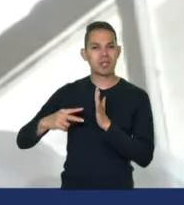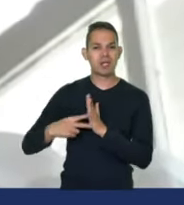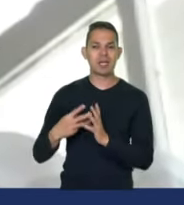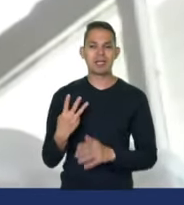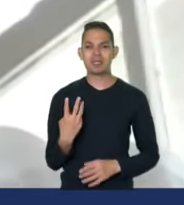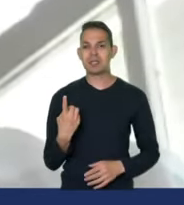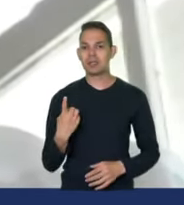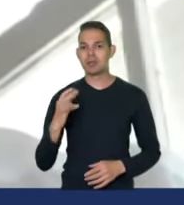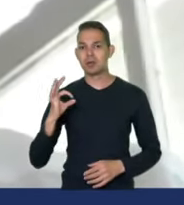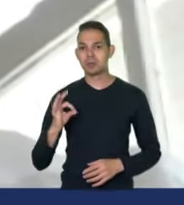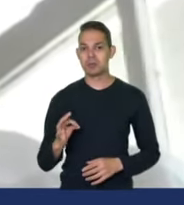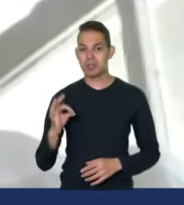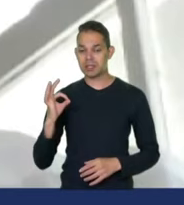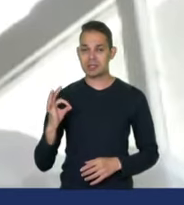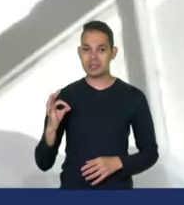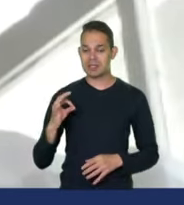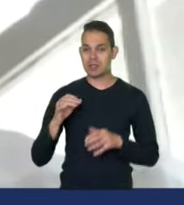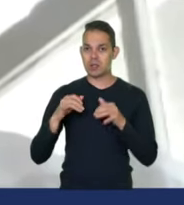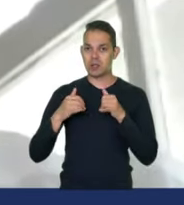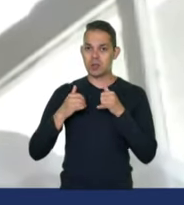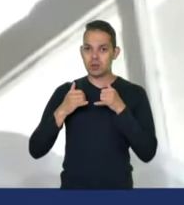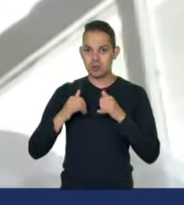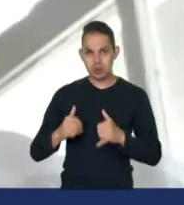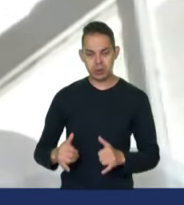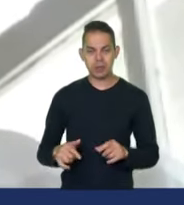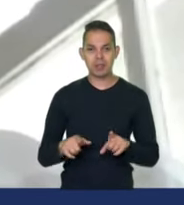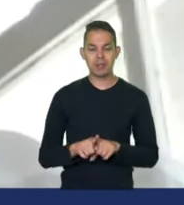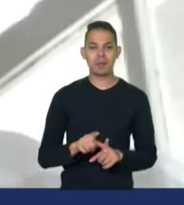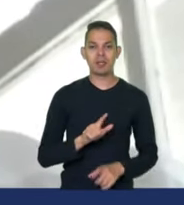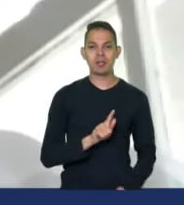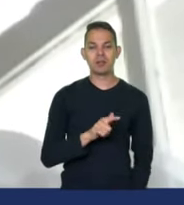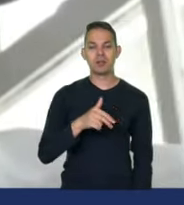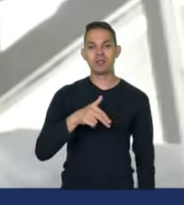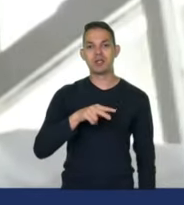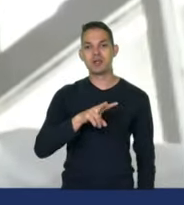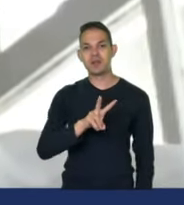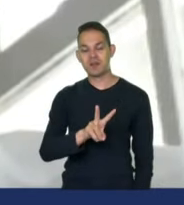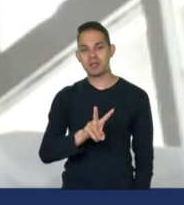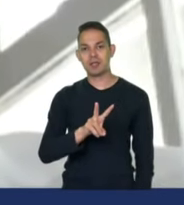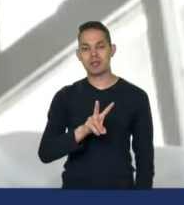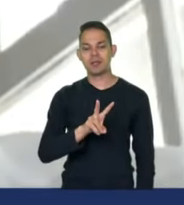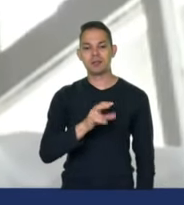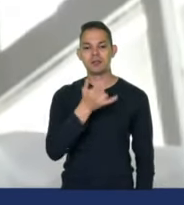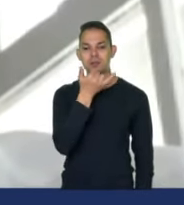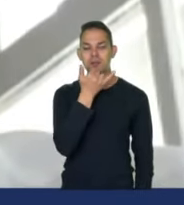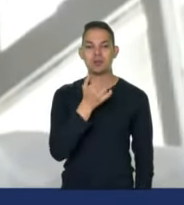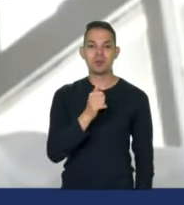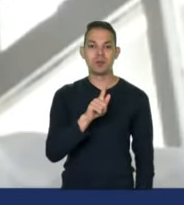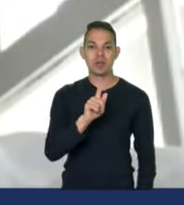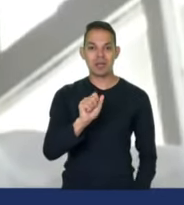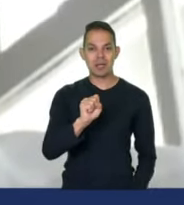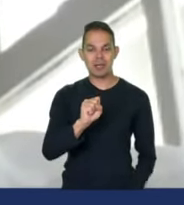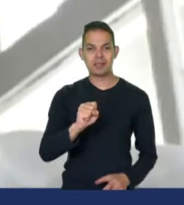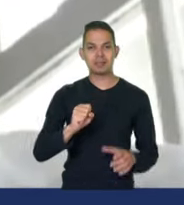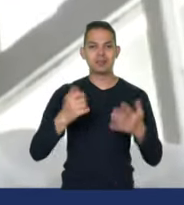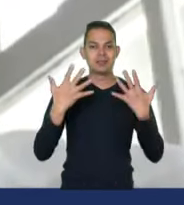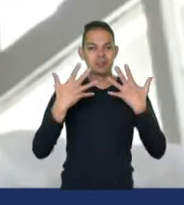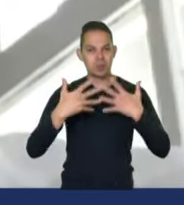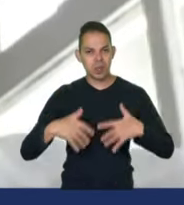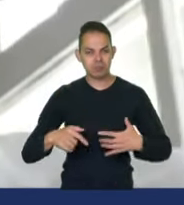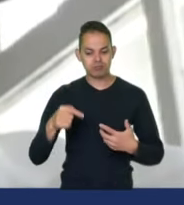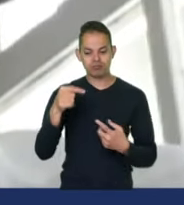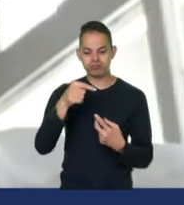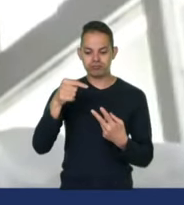energética global, e também do gás natural, que representa 23%, são fatores que colocam